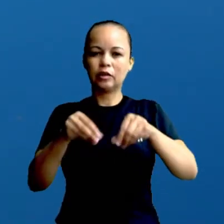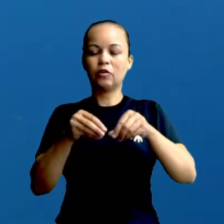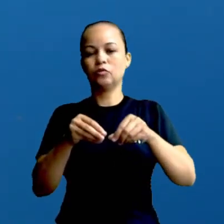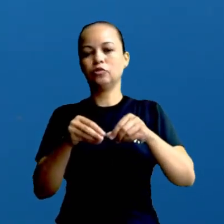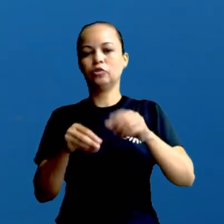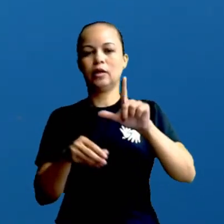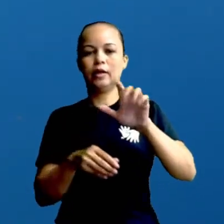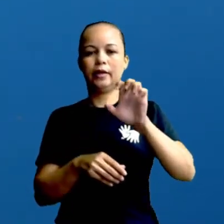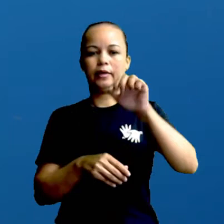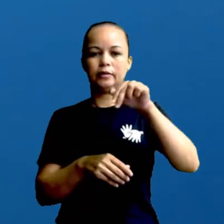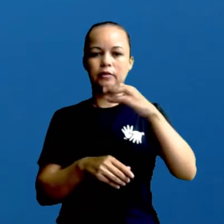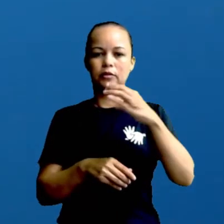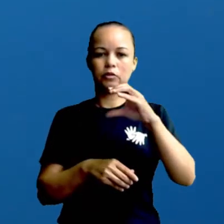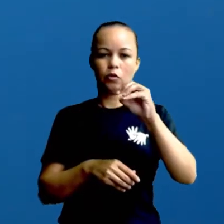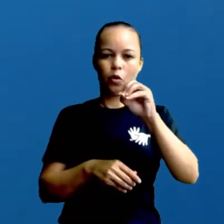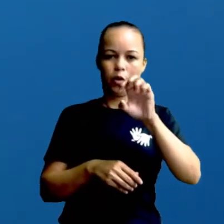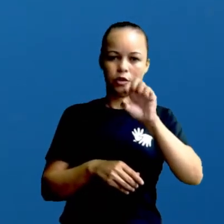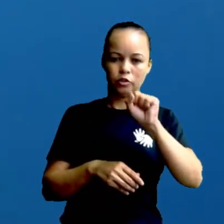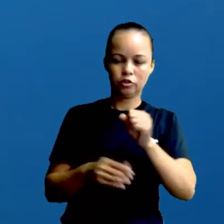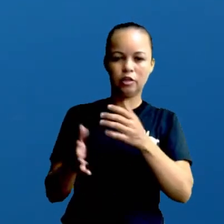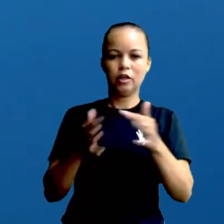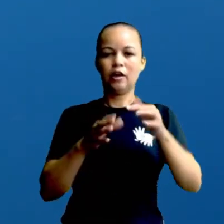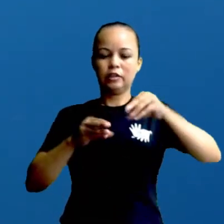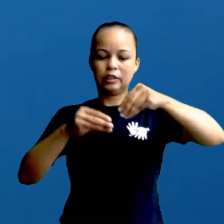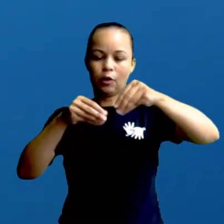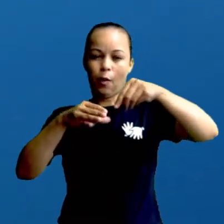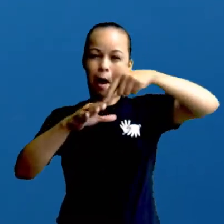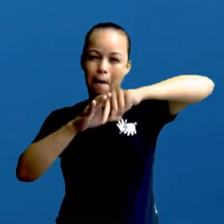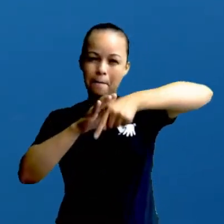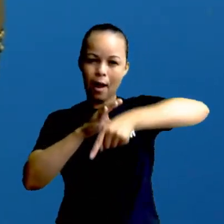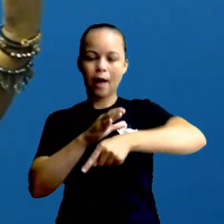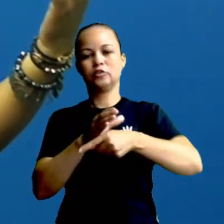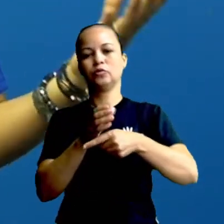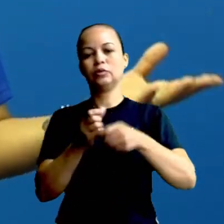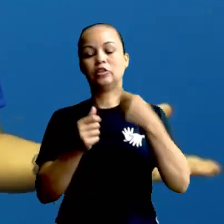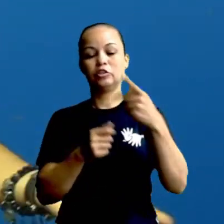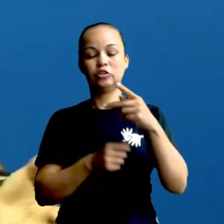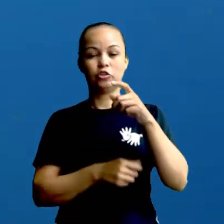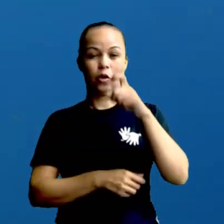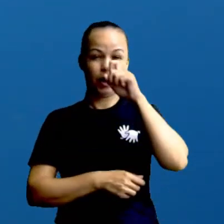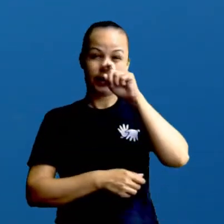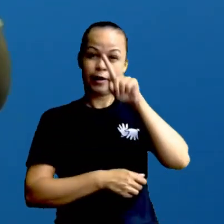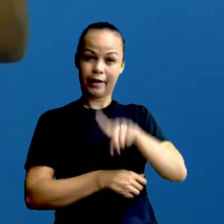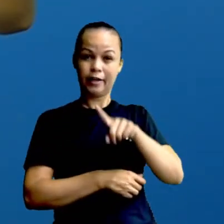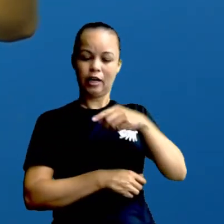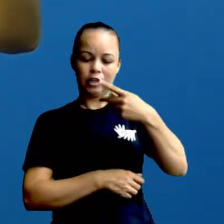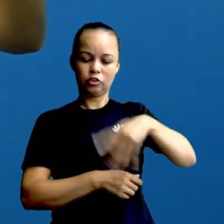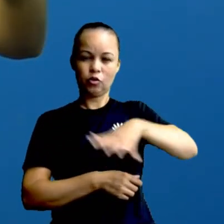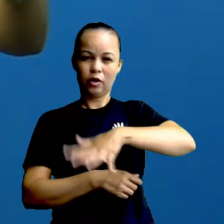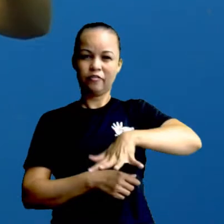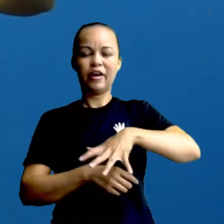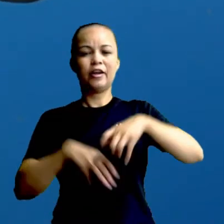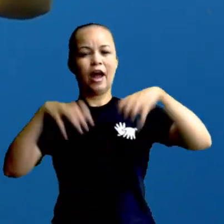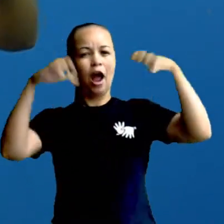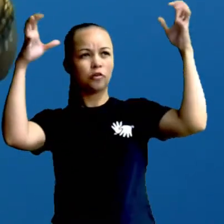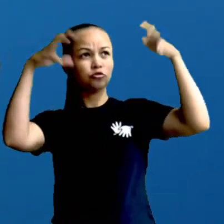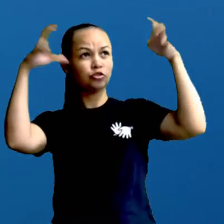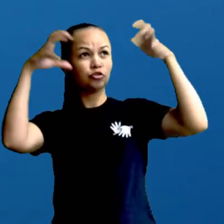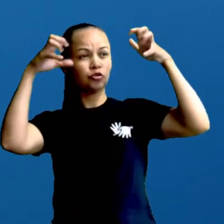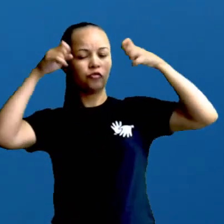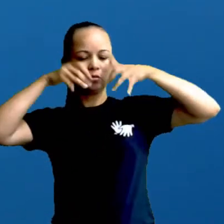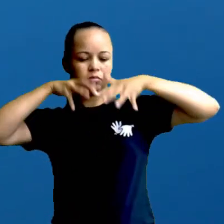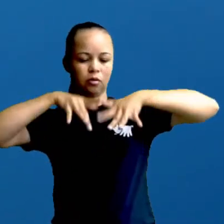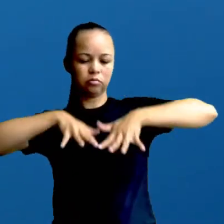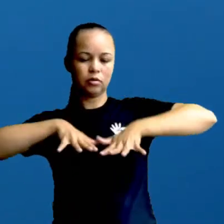lençóis freáticos que estão abaixo do solo. Quando a gente joga aquele lixo, né, e vem a chuva e